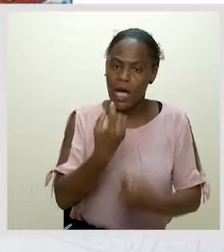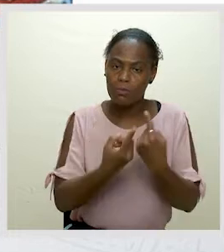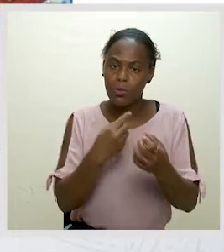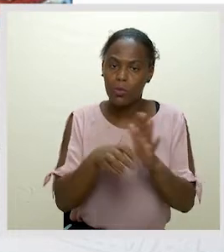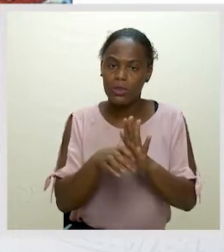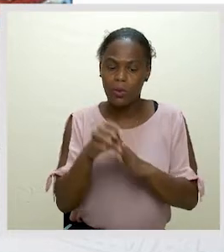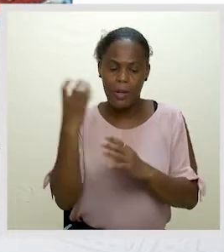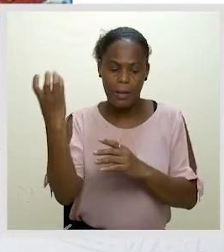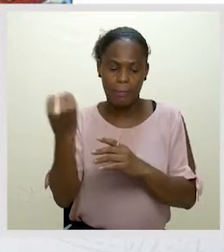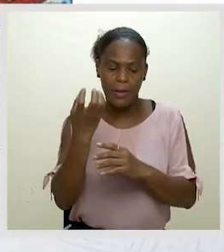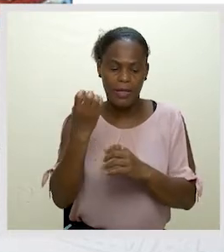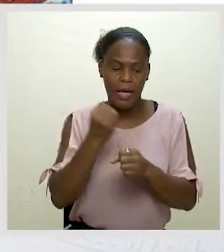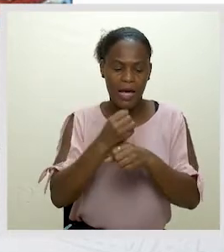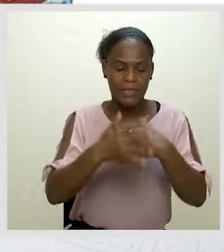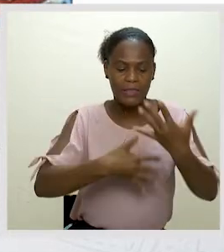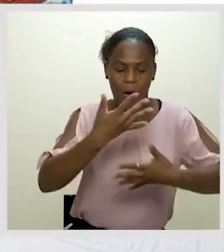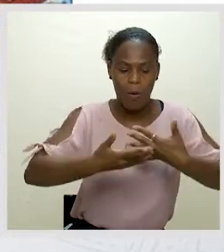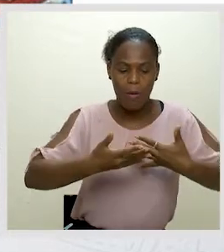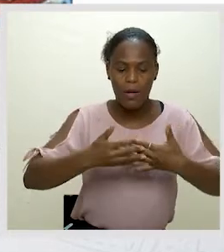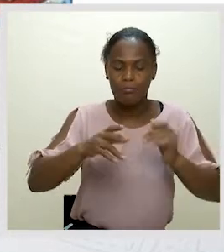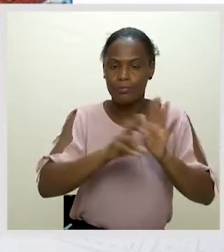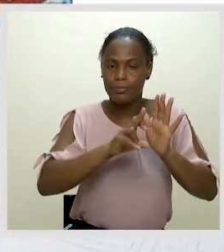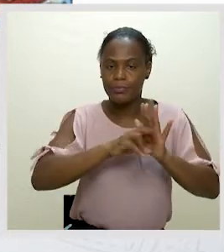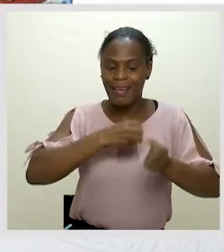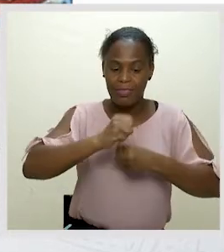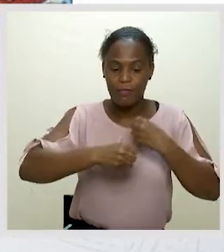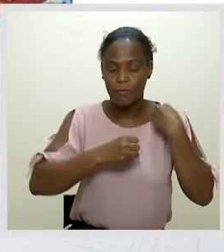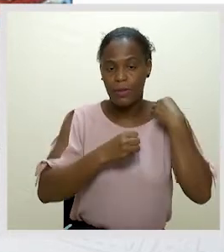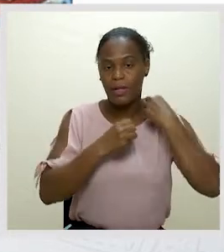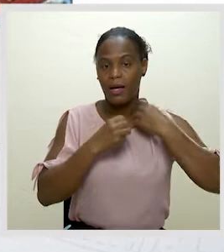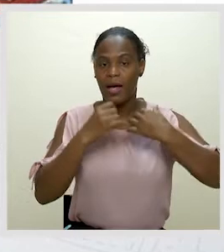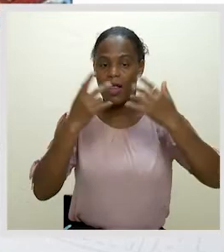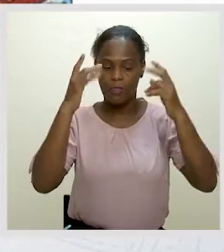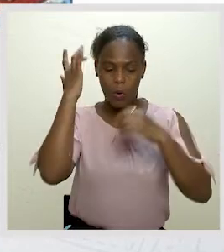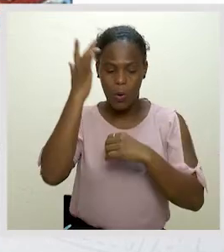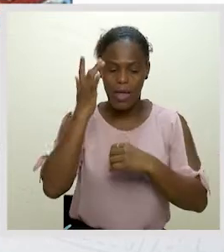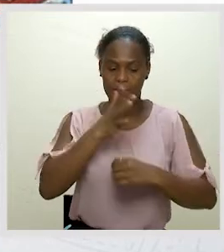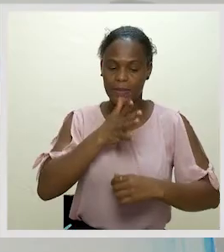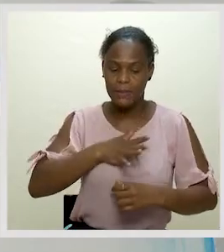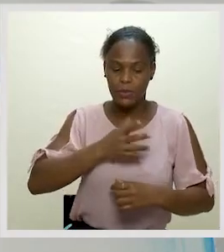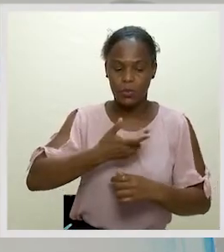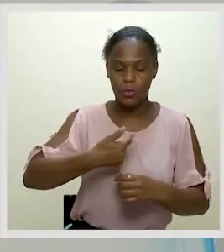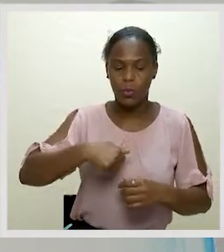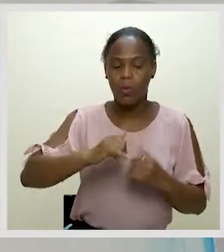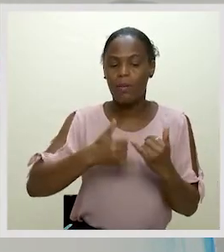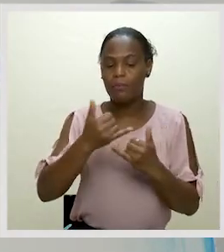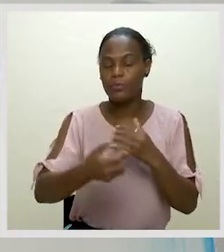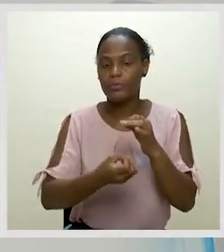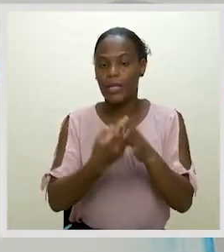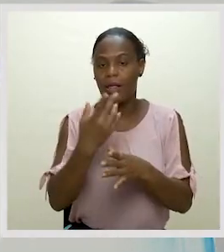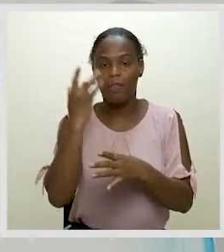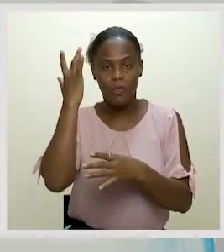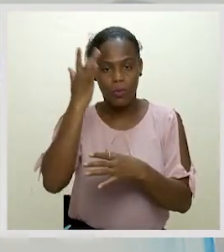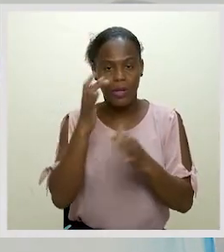condições ambientais, sob a ação de um princípio ativo. Esta teoria nos diz, depois que surgiu a